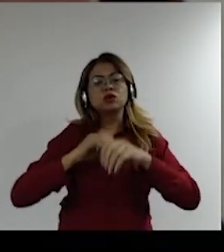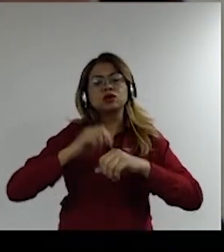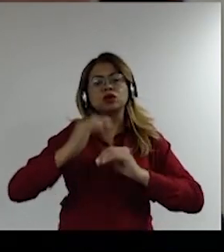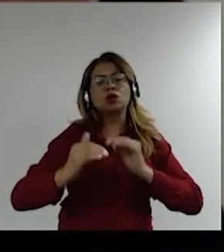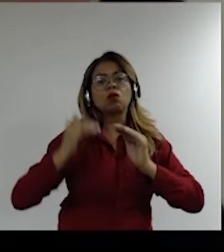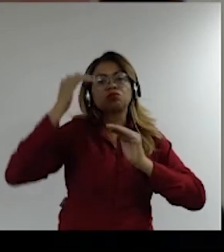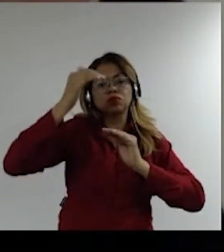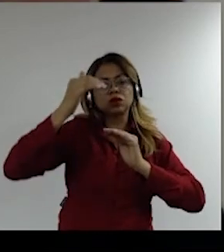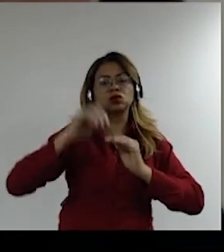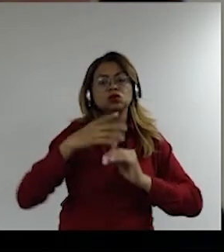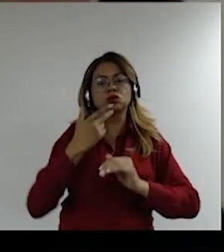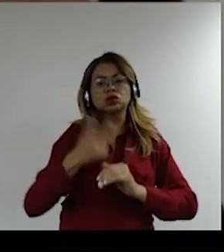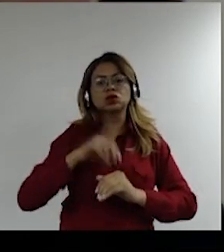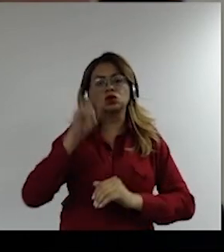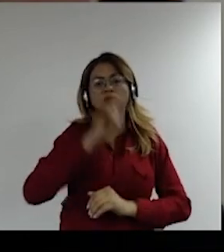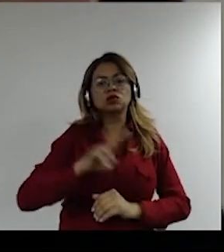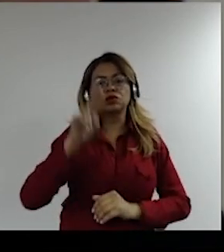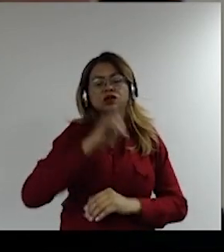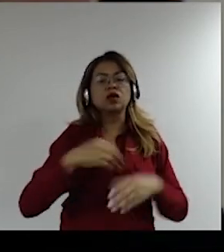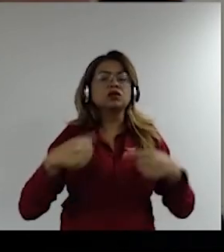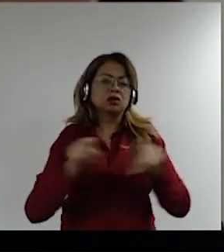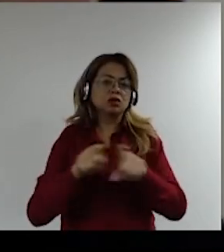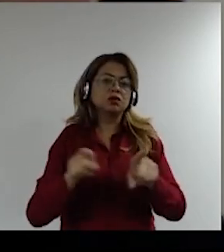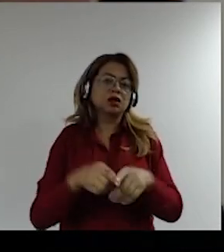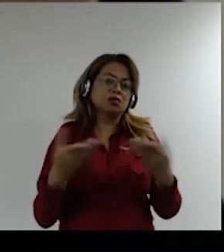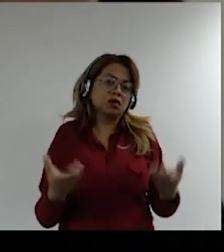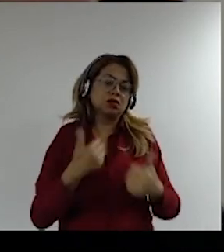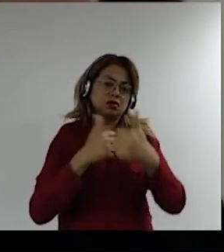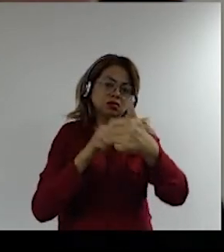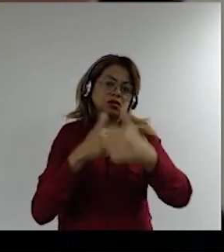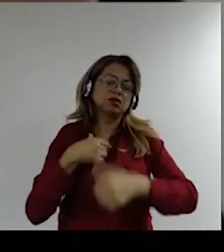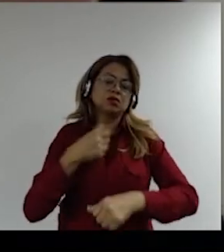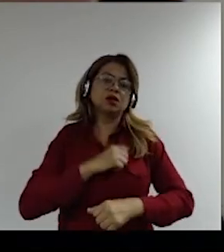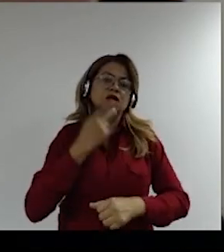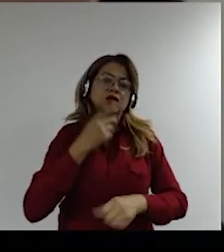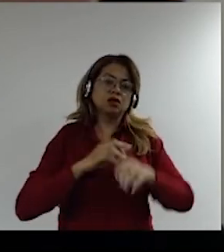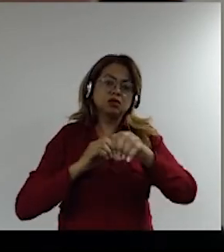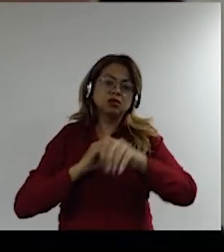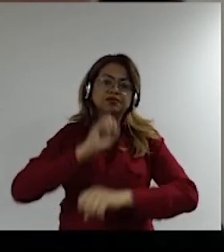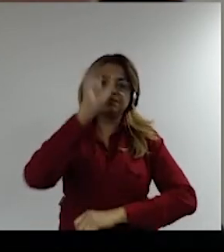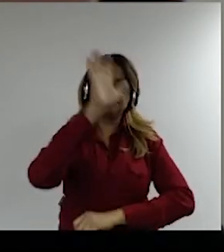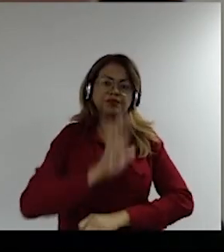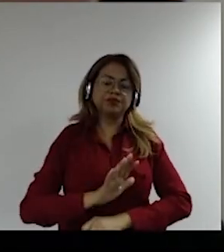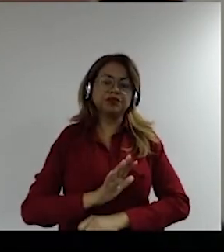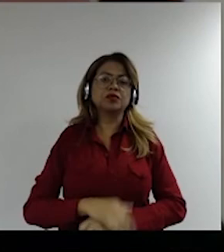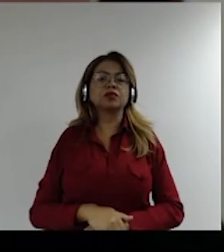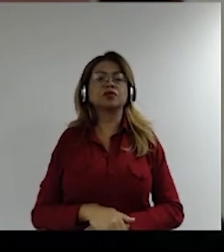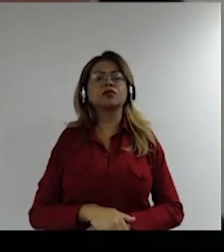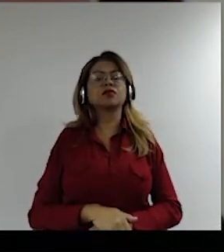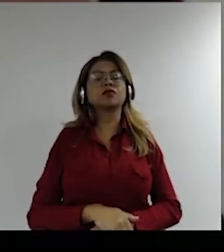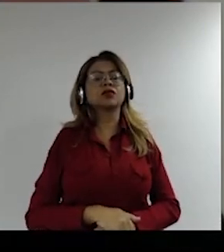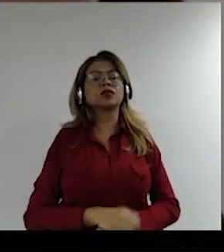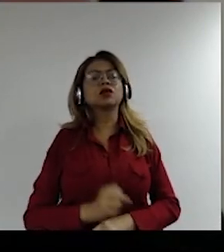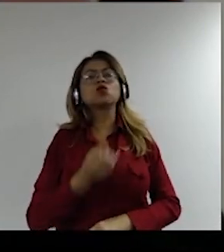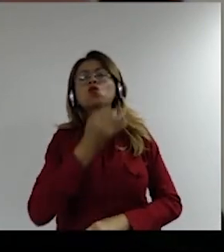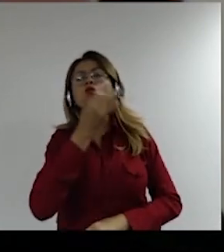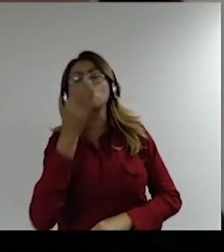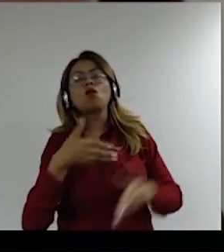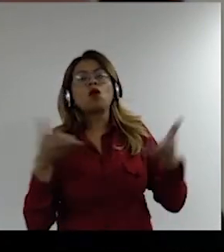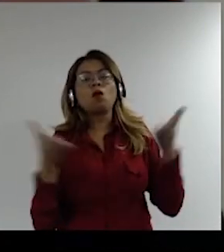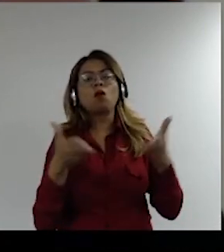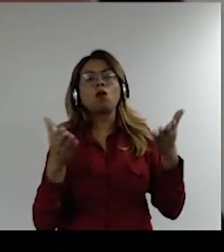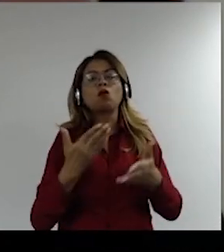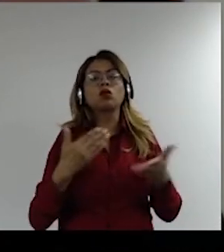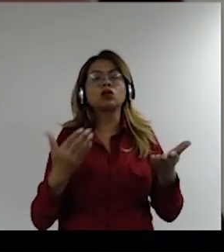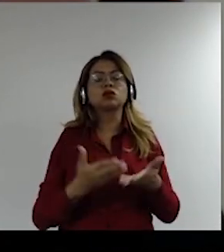que também uma consequência de todo esse caminhar da educação nacional. E quais são as condições